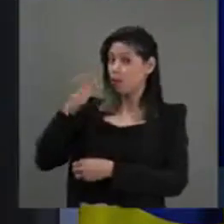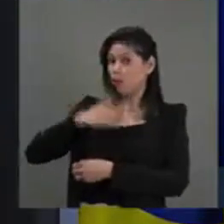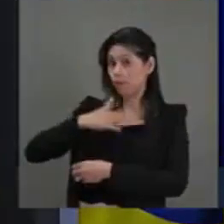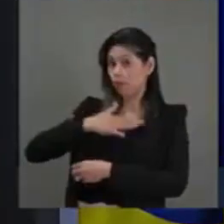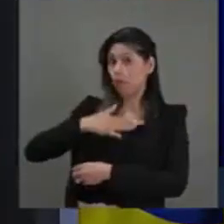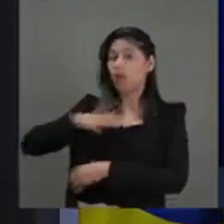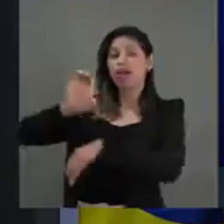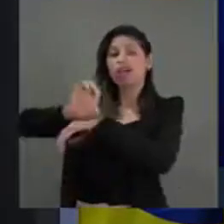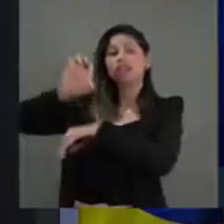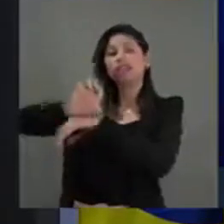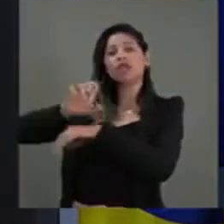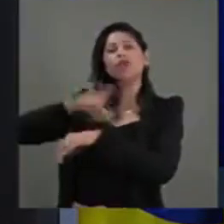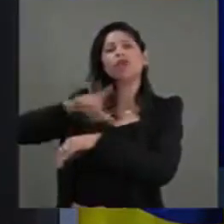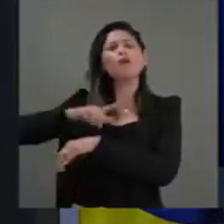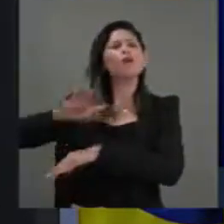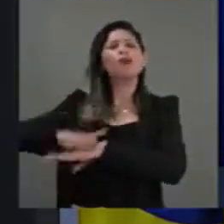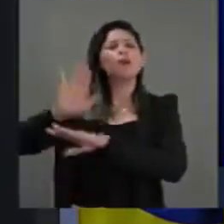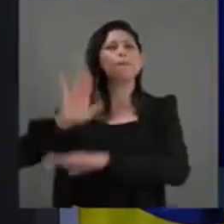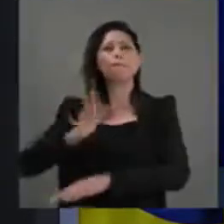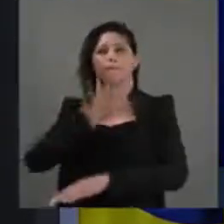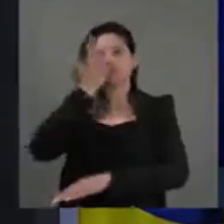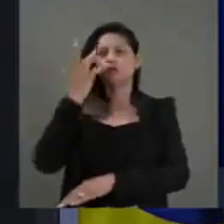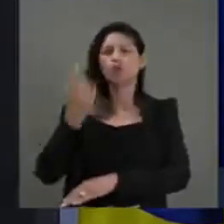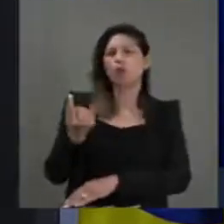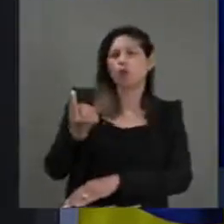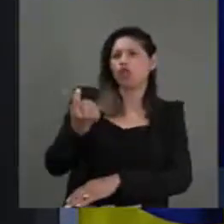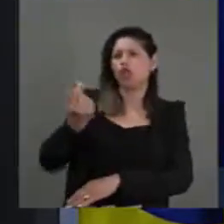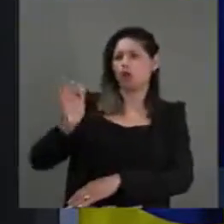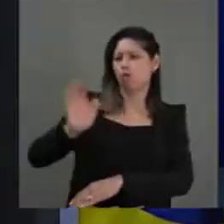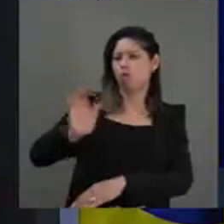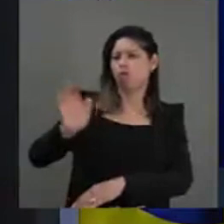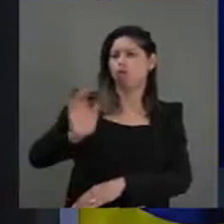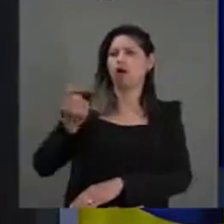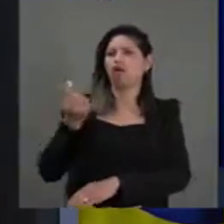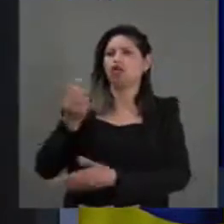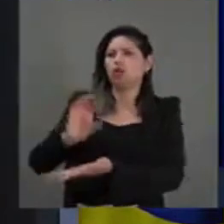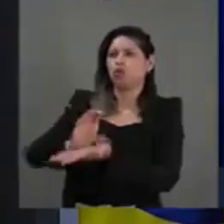temos mais pessoas que recebem Bolsa Família,